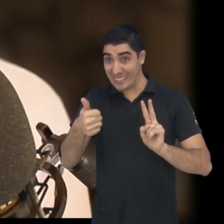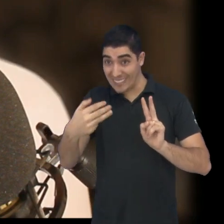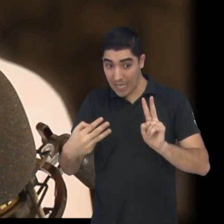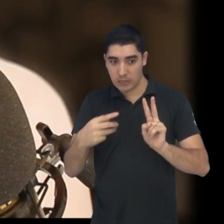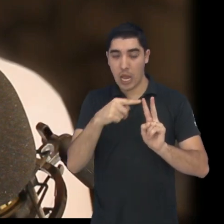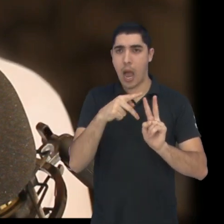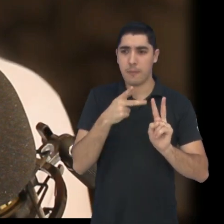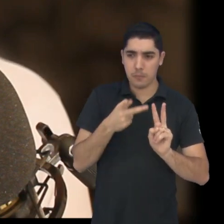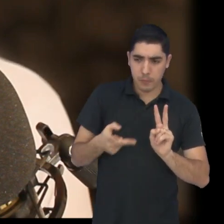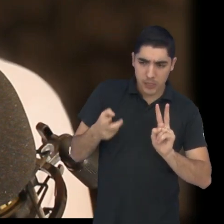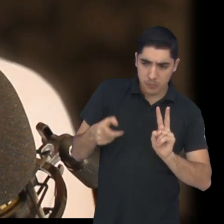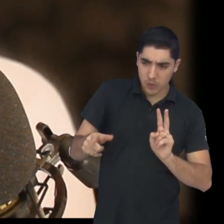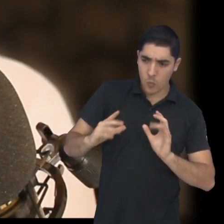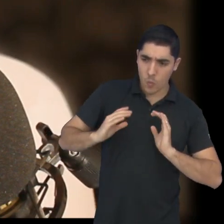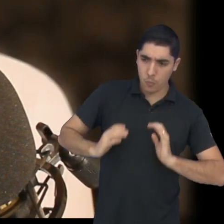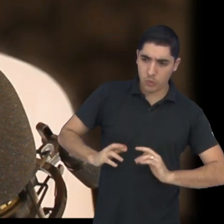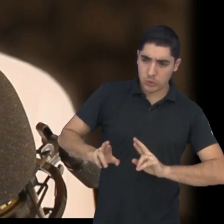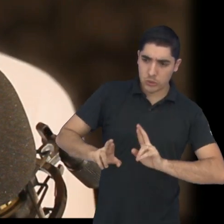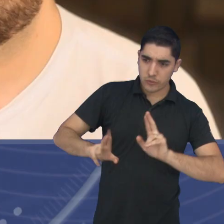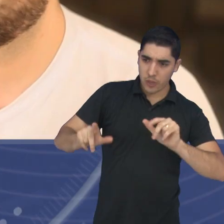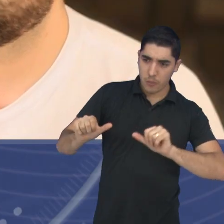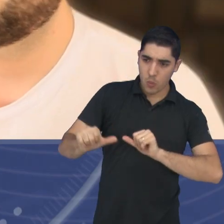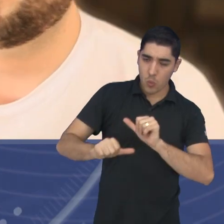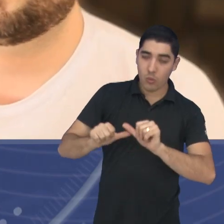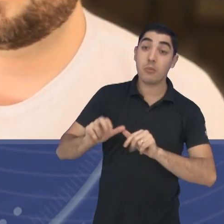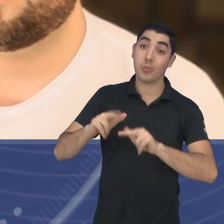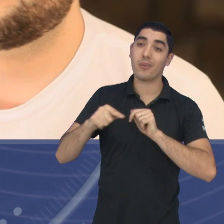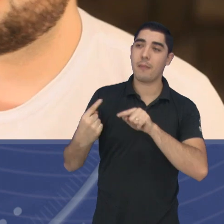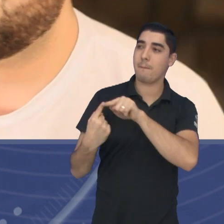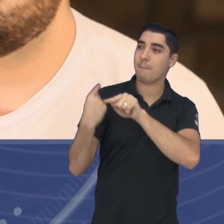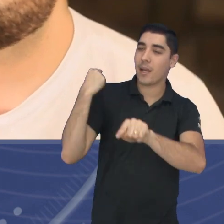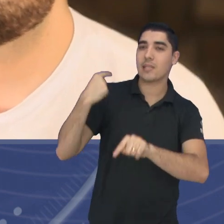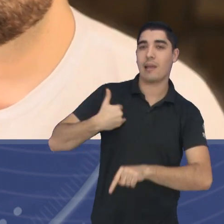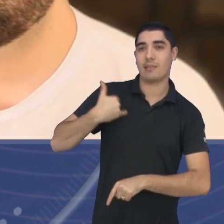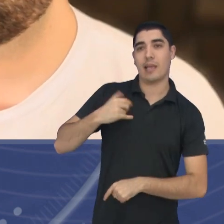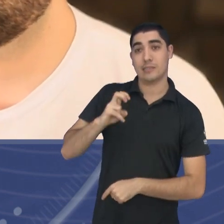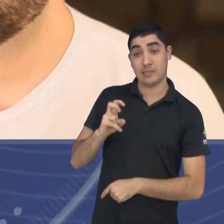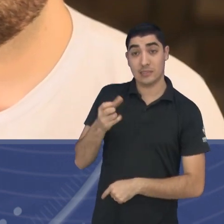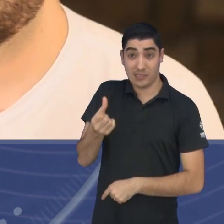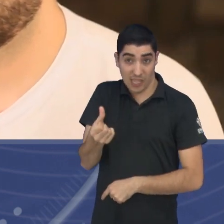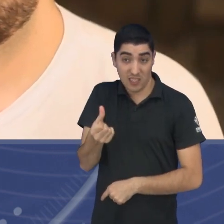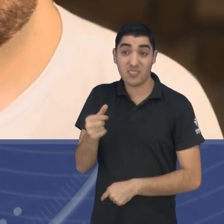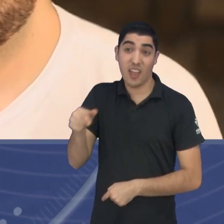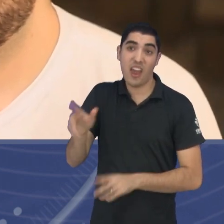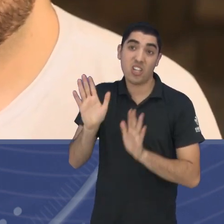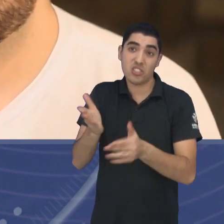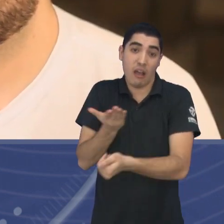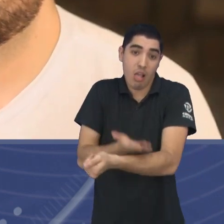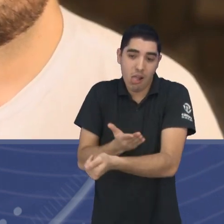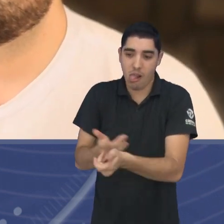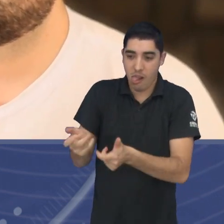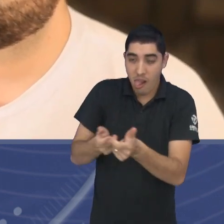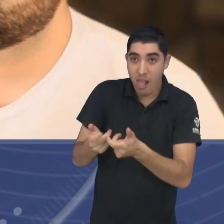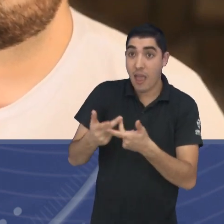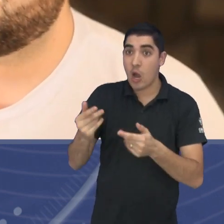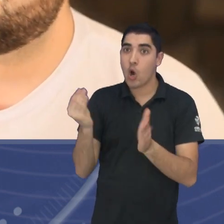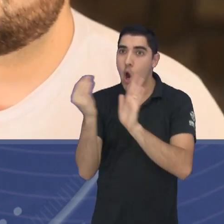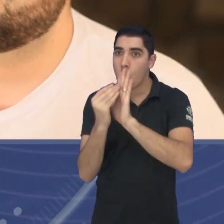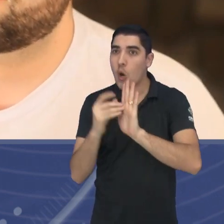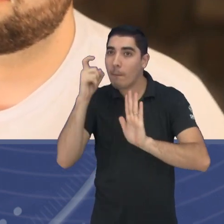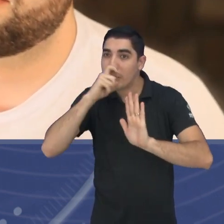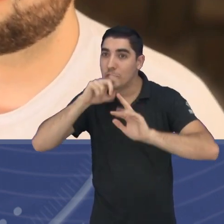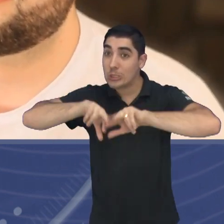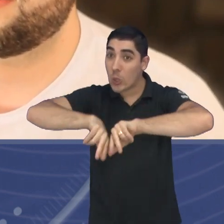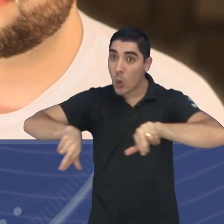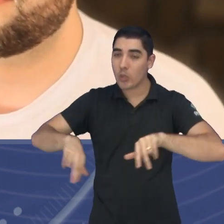de saber que a internet não é uma terra sem lei, a internet tem regras, não foi feita lá desde o início, né? Então, quando os pais chegam